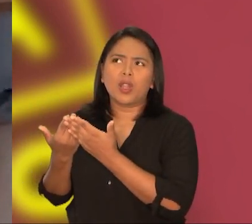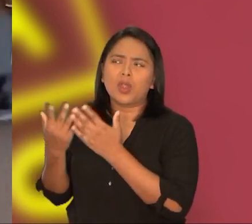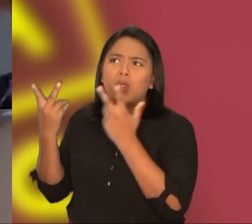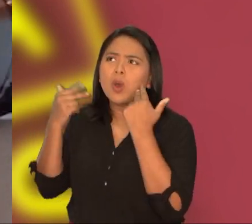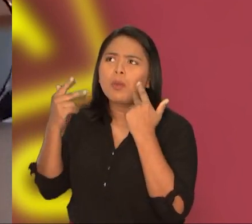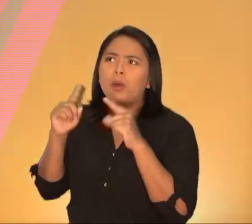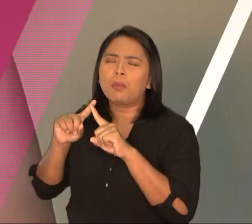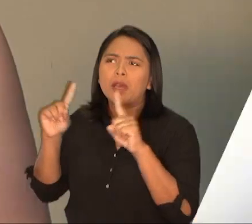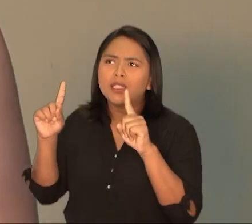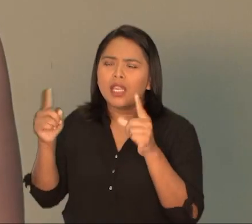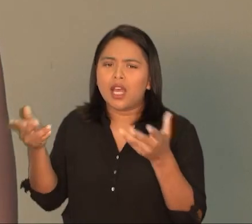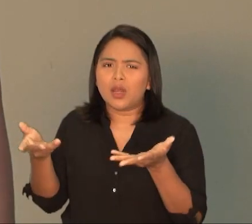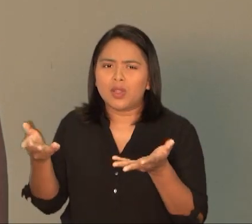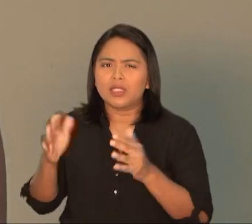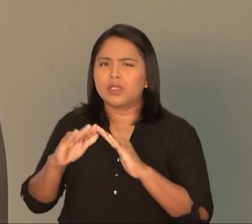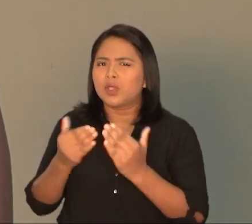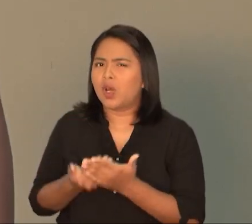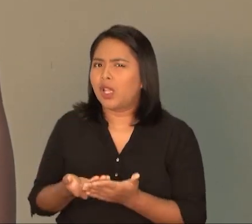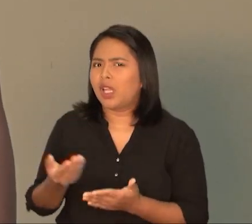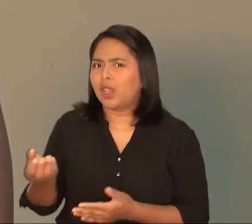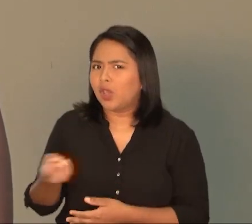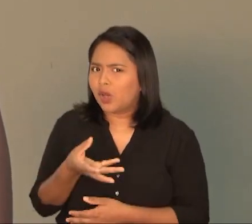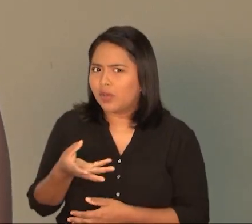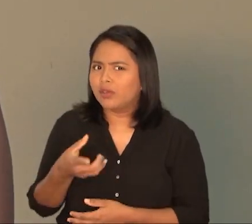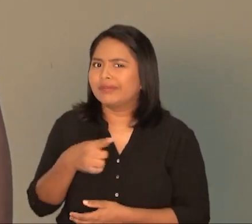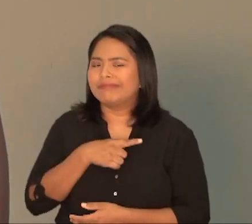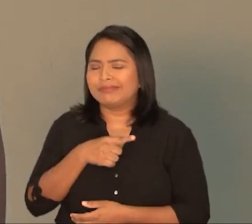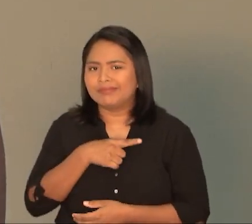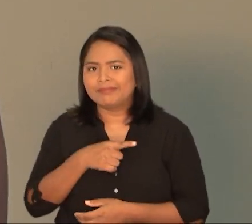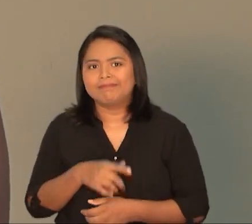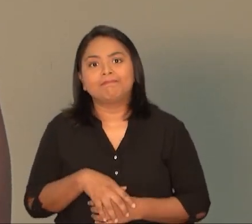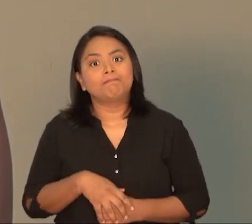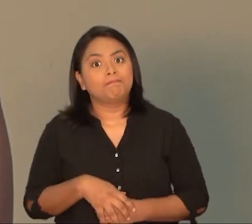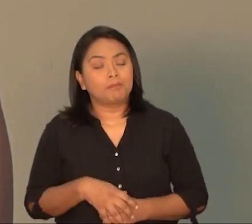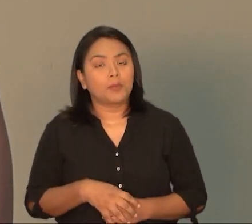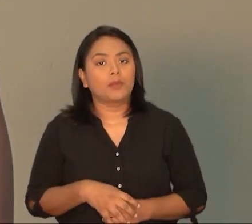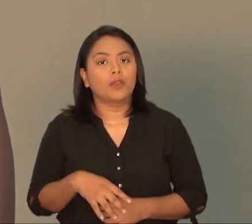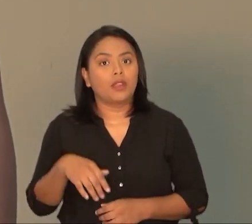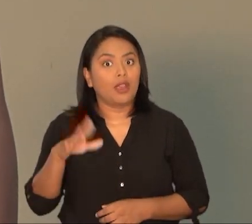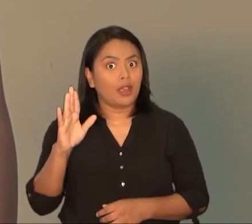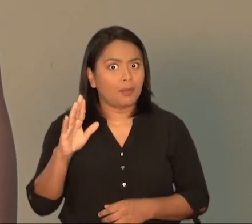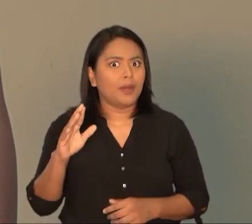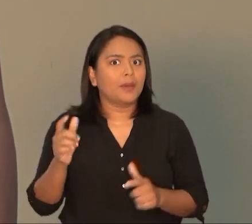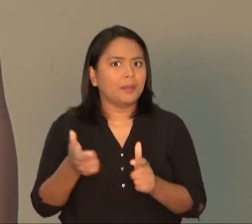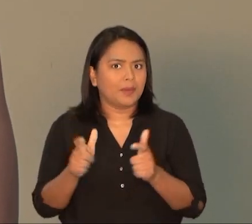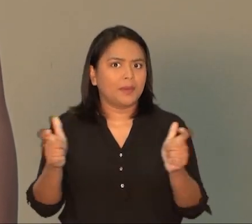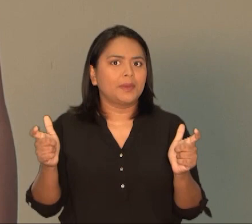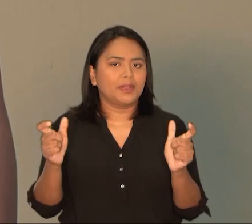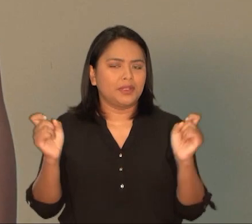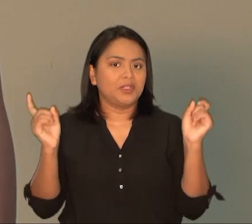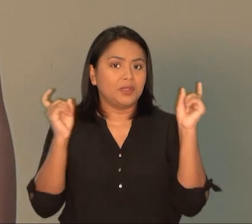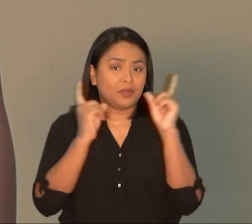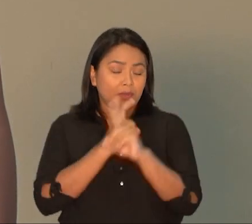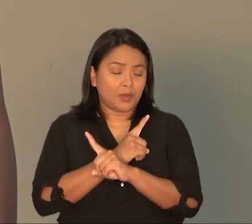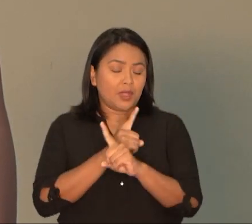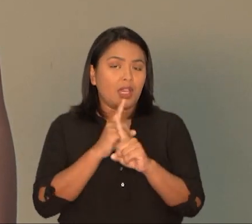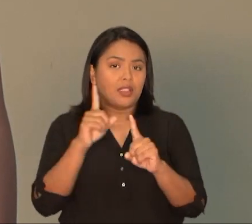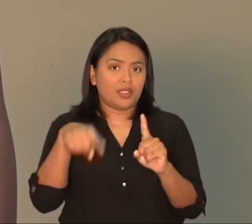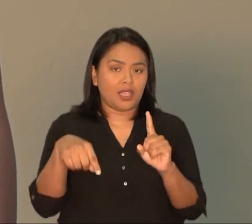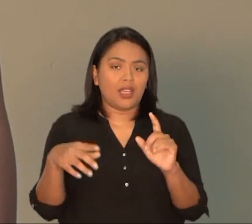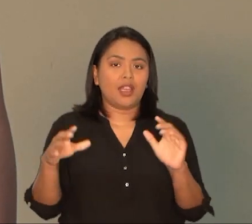tendo. Muito obrigada. Oi, Monize. Na verdade, esse é o grande desafio do ambiente escolar, mas eu creio que